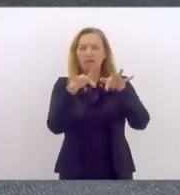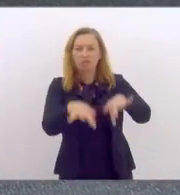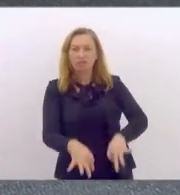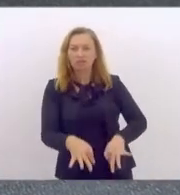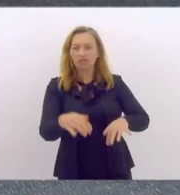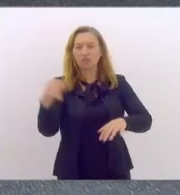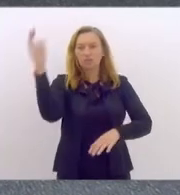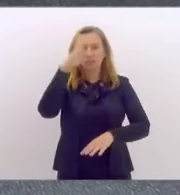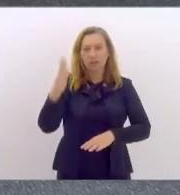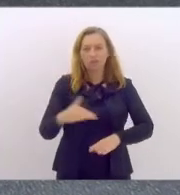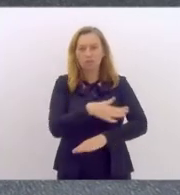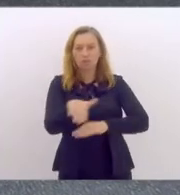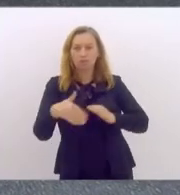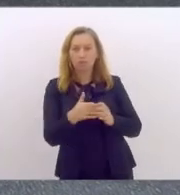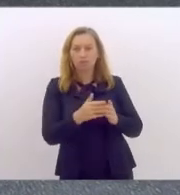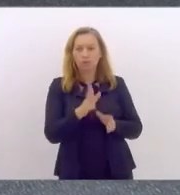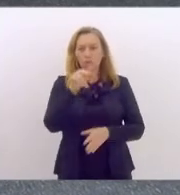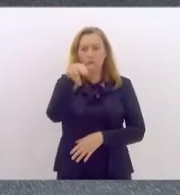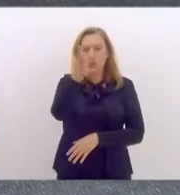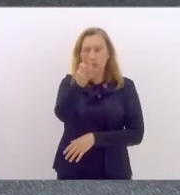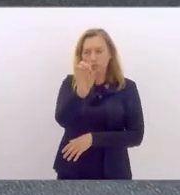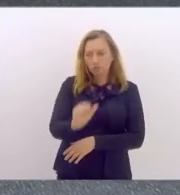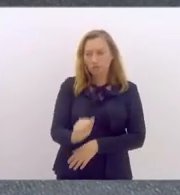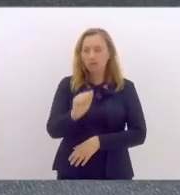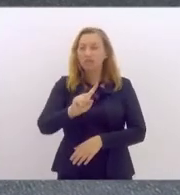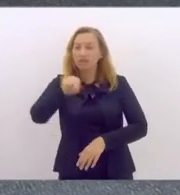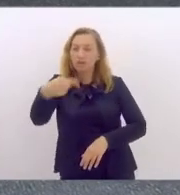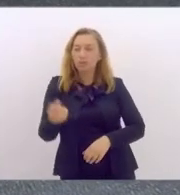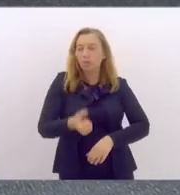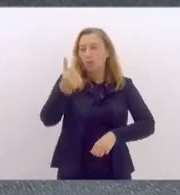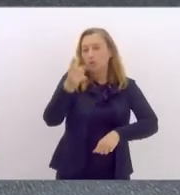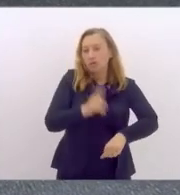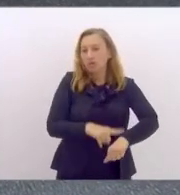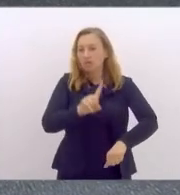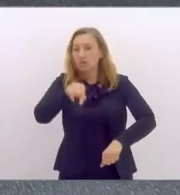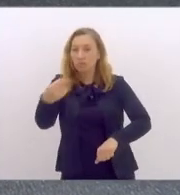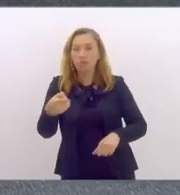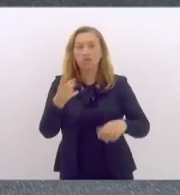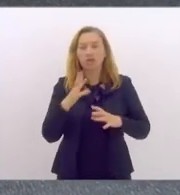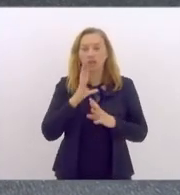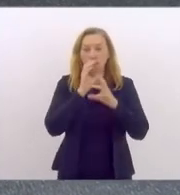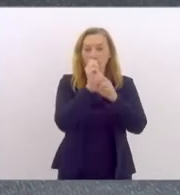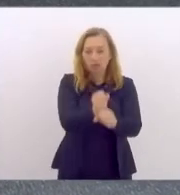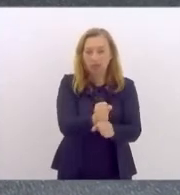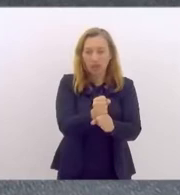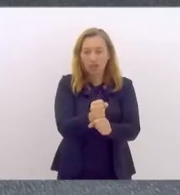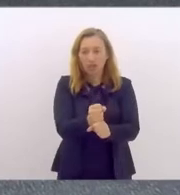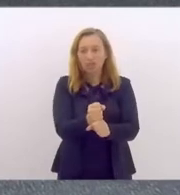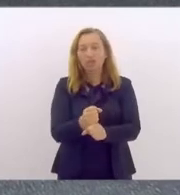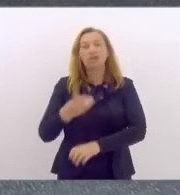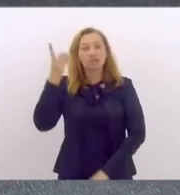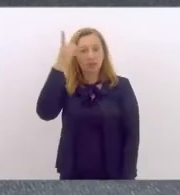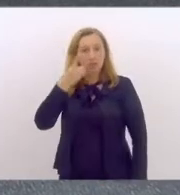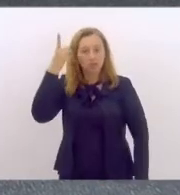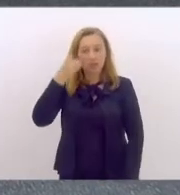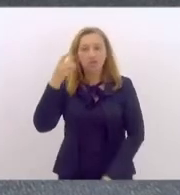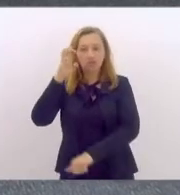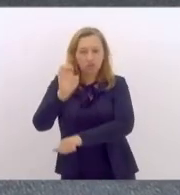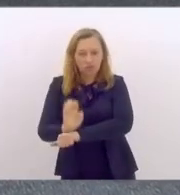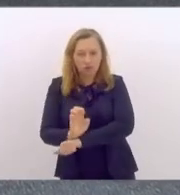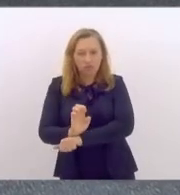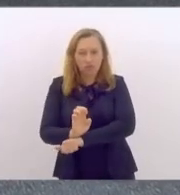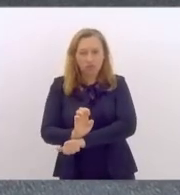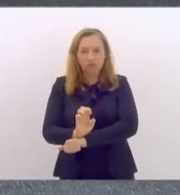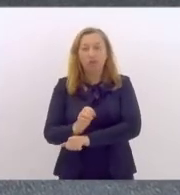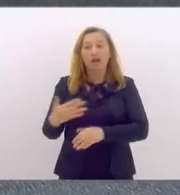no Brasil inteiro poucas horas depois tem os resultados desde deputado estadual